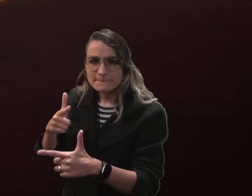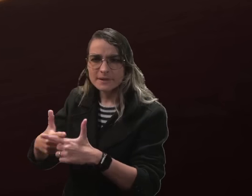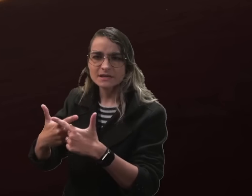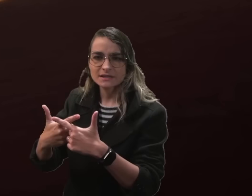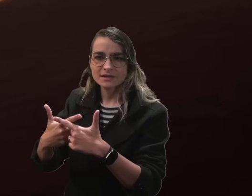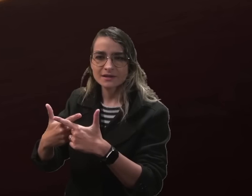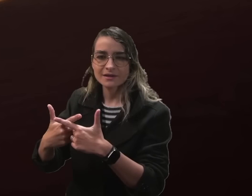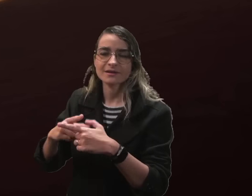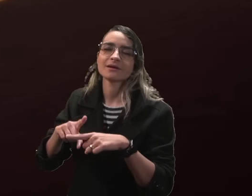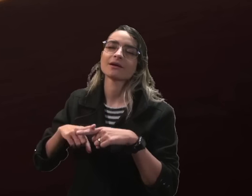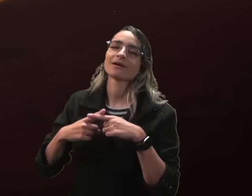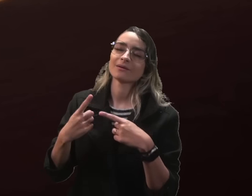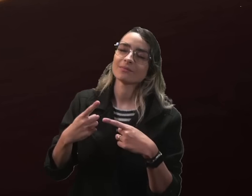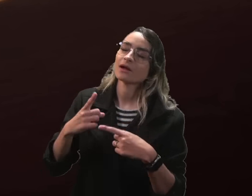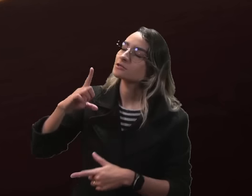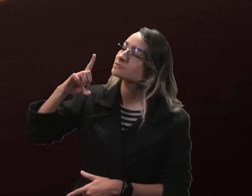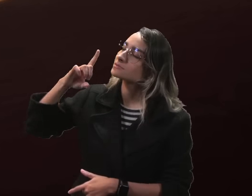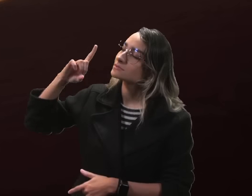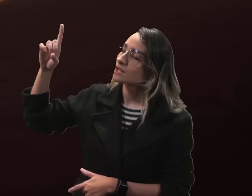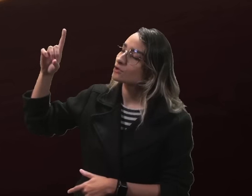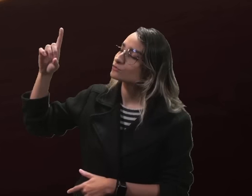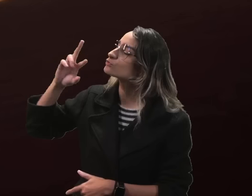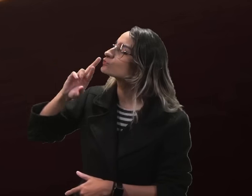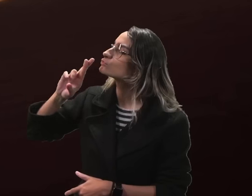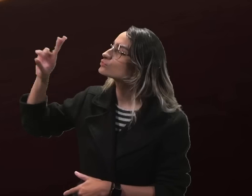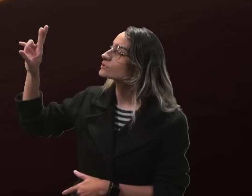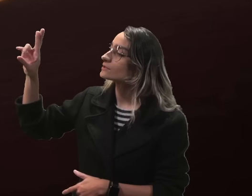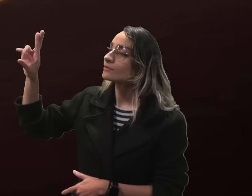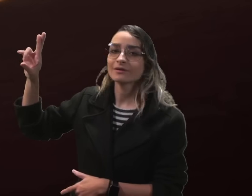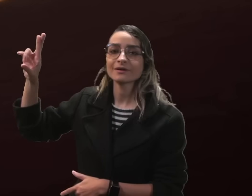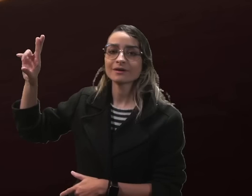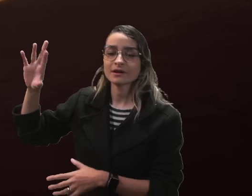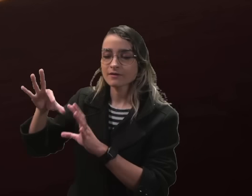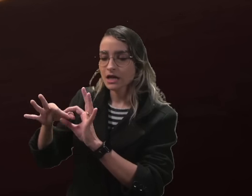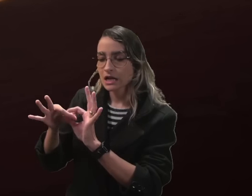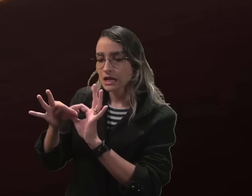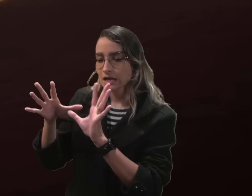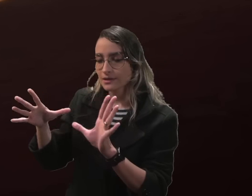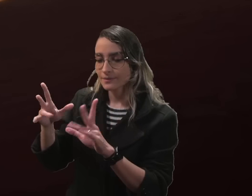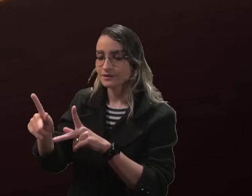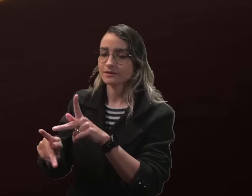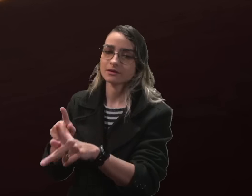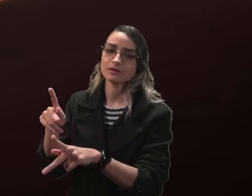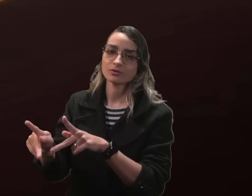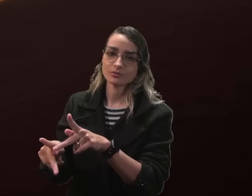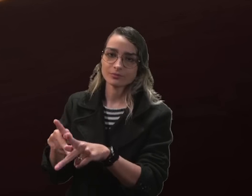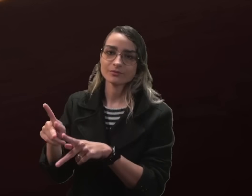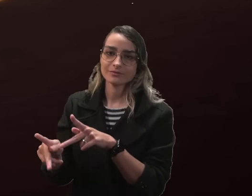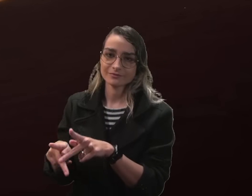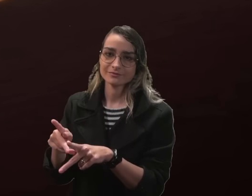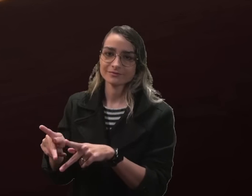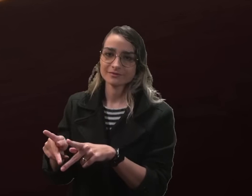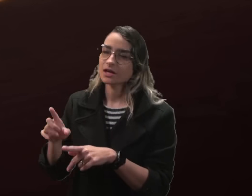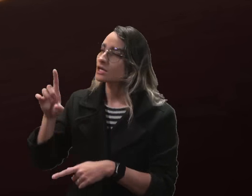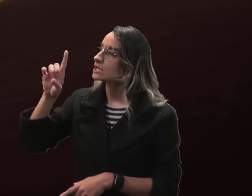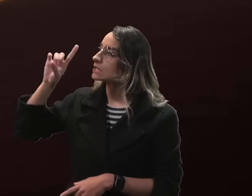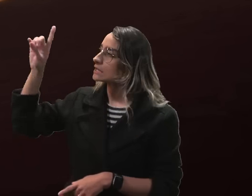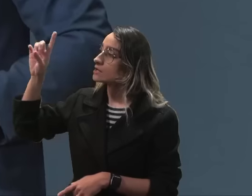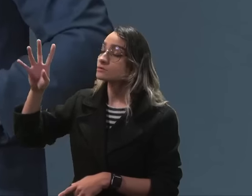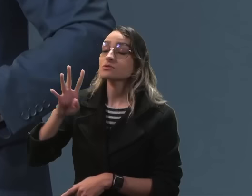livrará o Senhor te colocará salvo porque o Senhor te conhece pelo teu nome